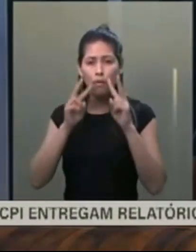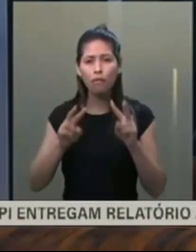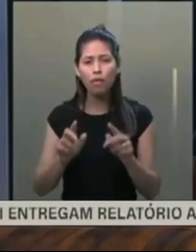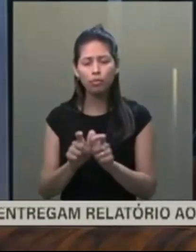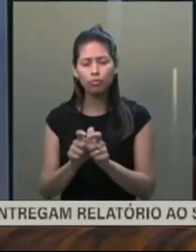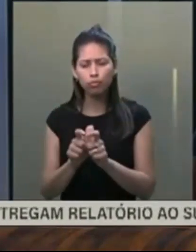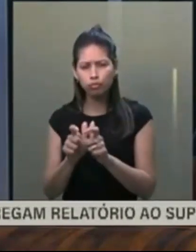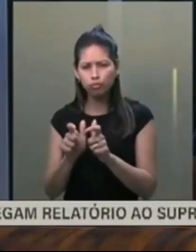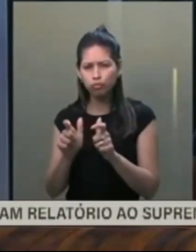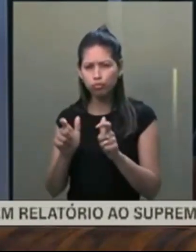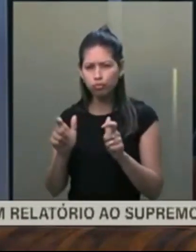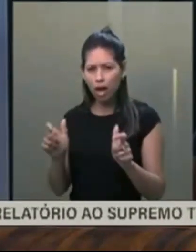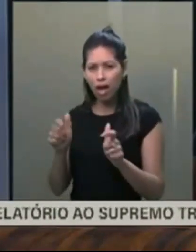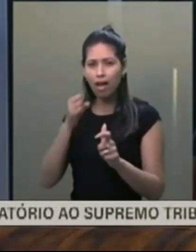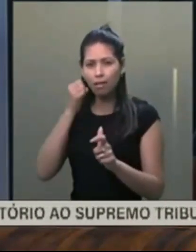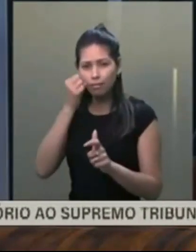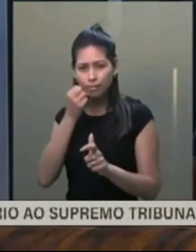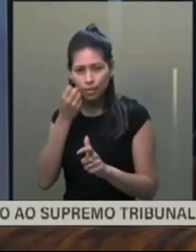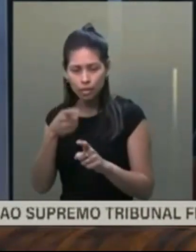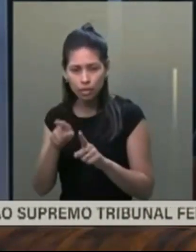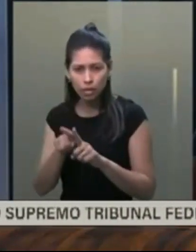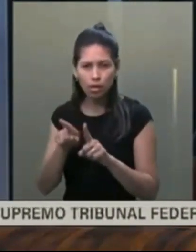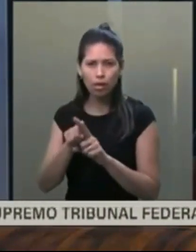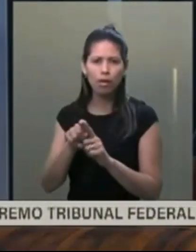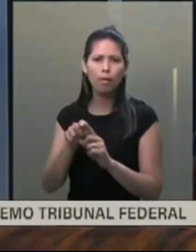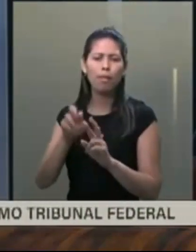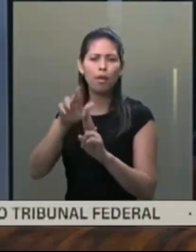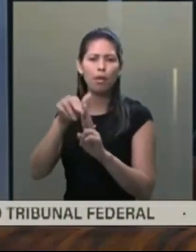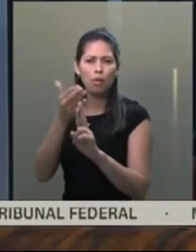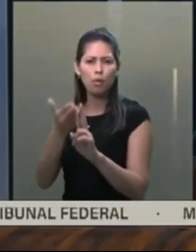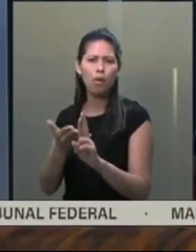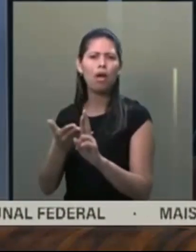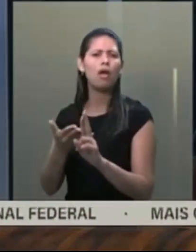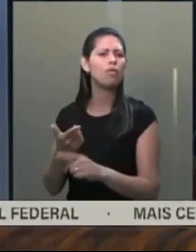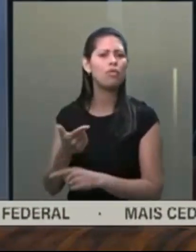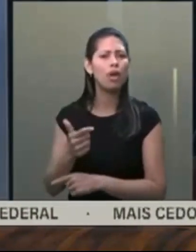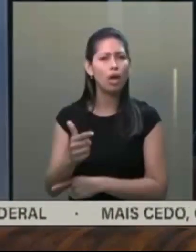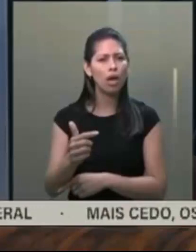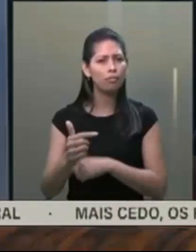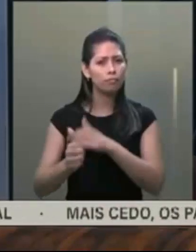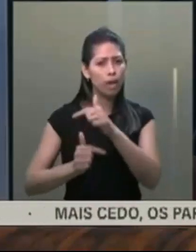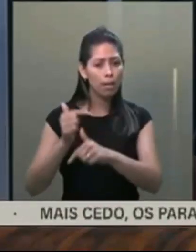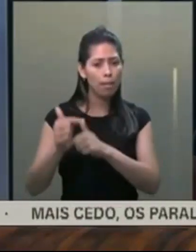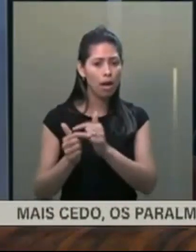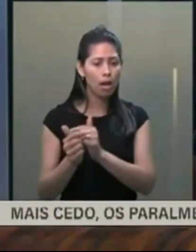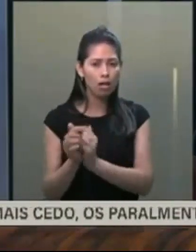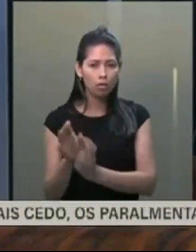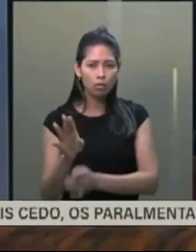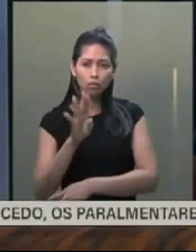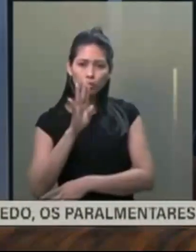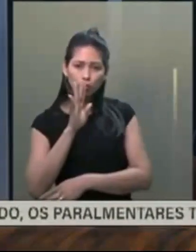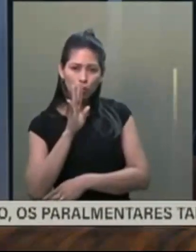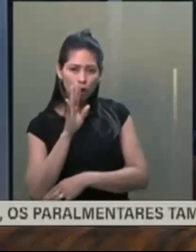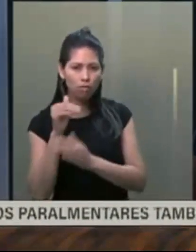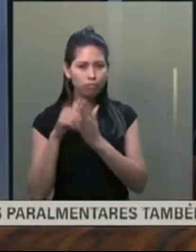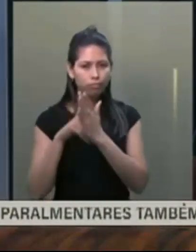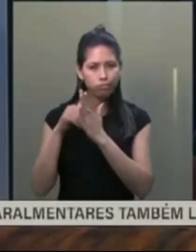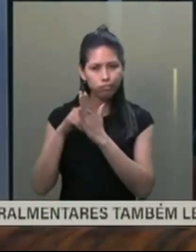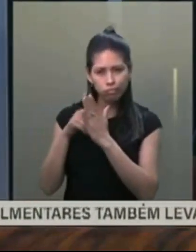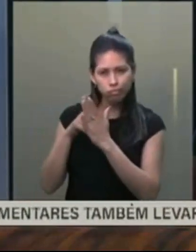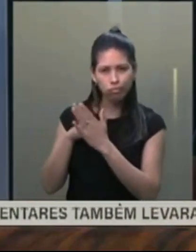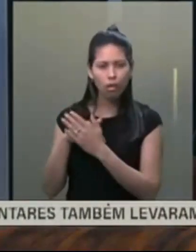de parlamentares atuando no estilo pianinho. É